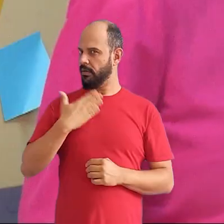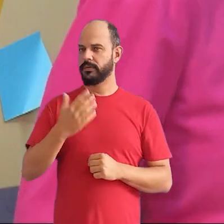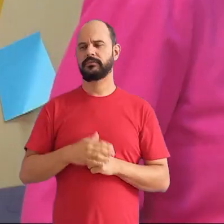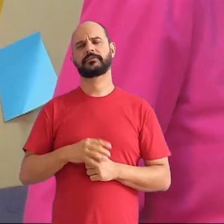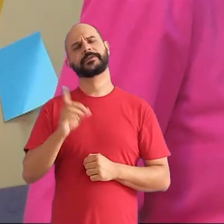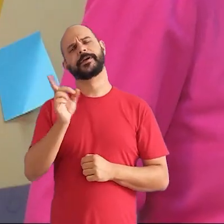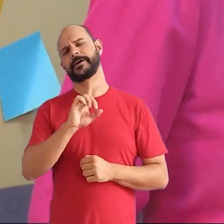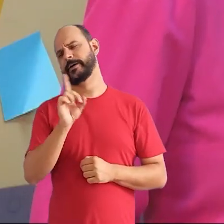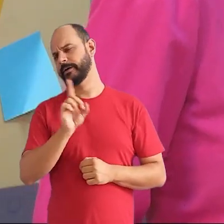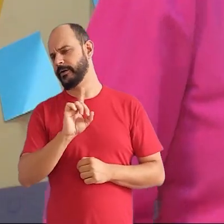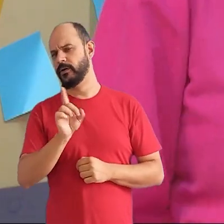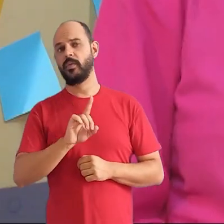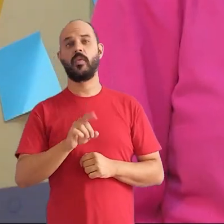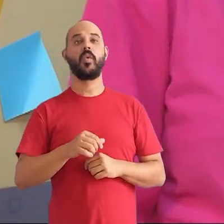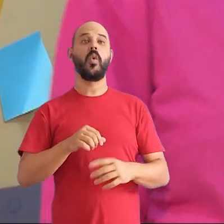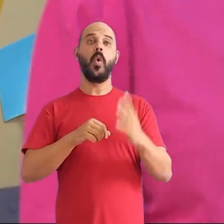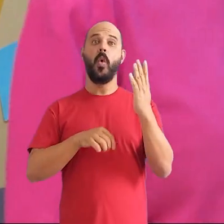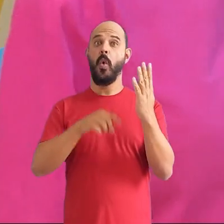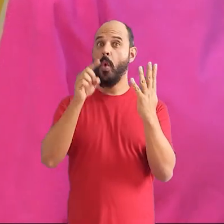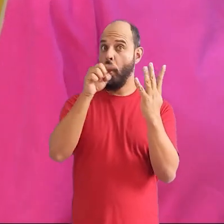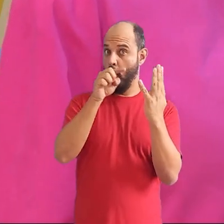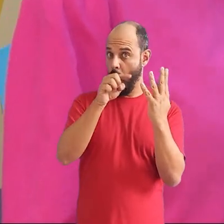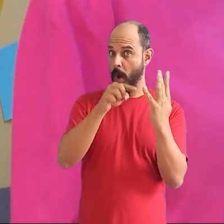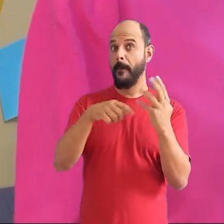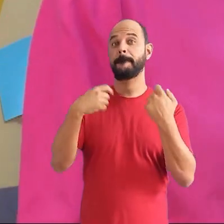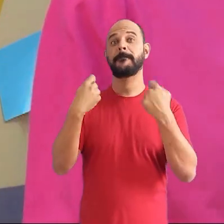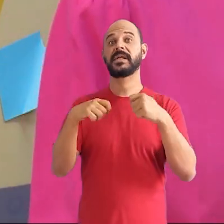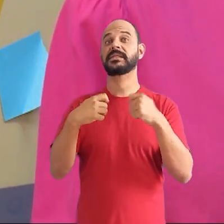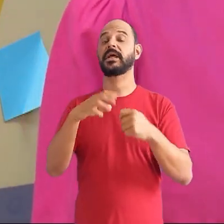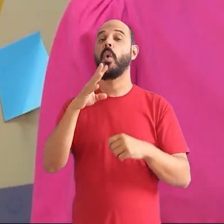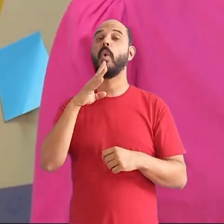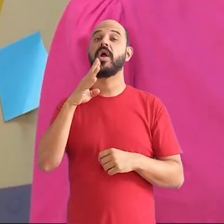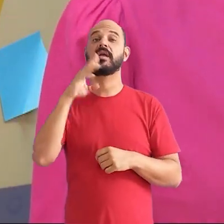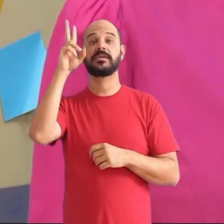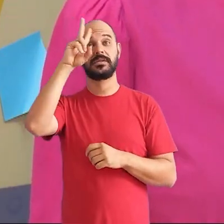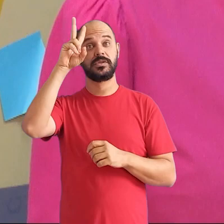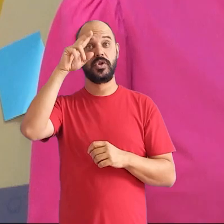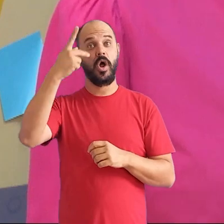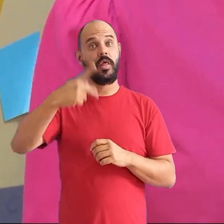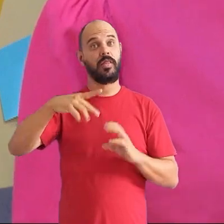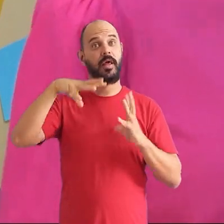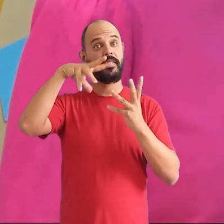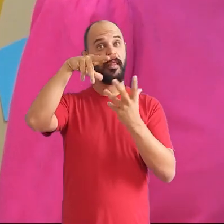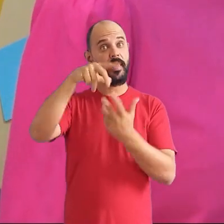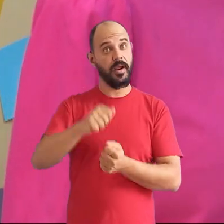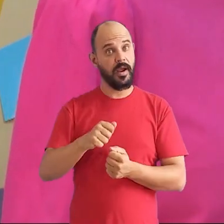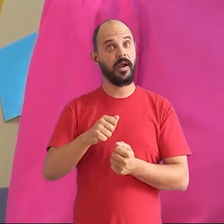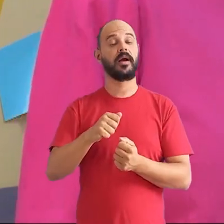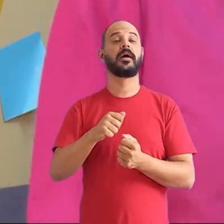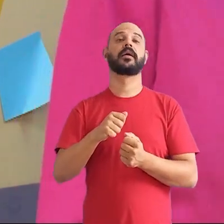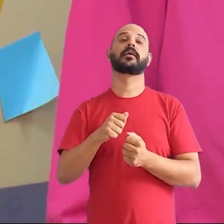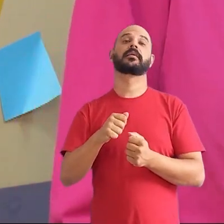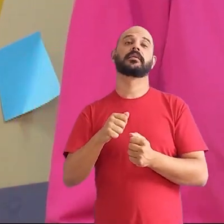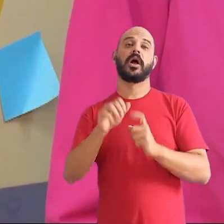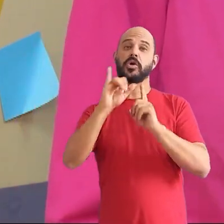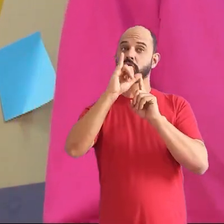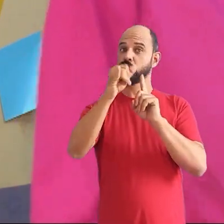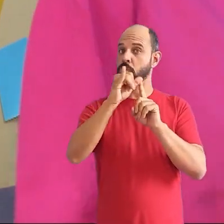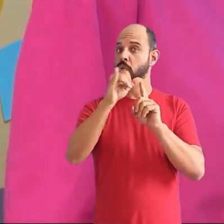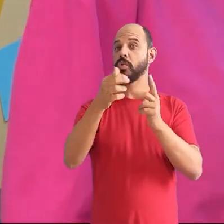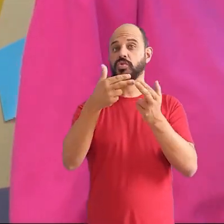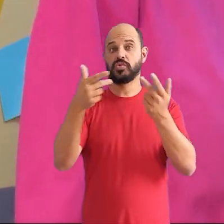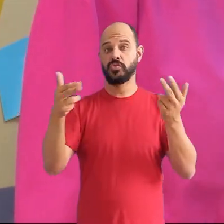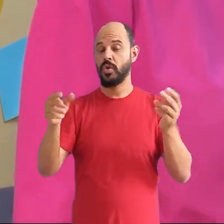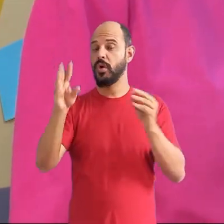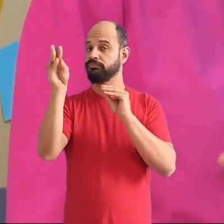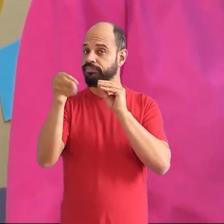blublacos? Nada disso, Léo. Os blublacos precisam conhecer tudo sobre a Terra. E isso inclui as nossas